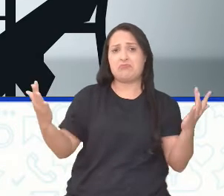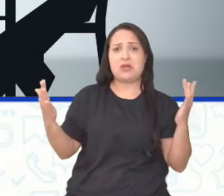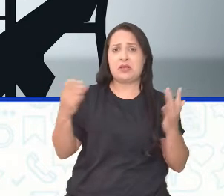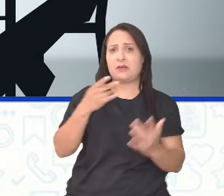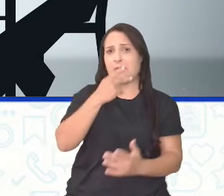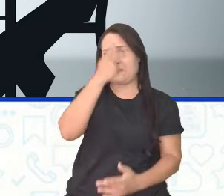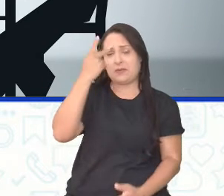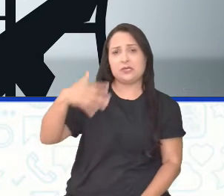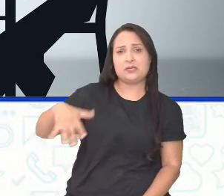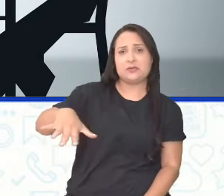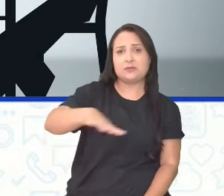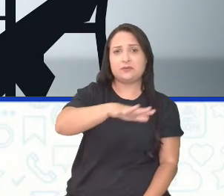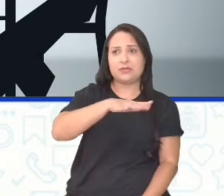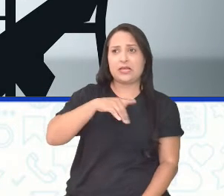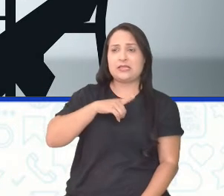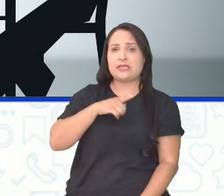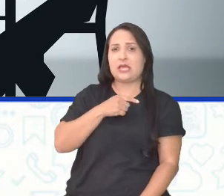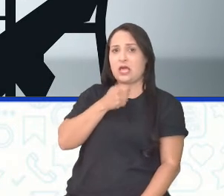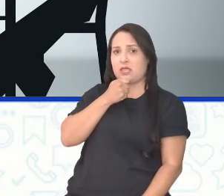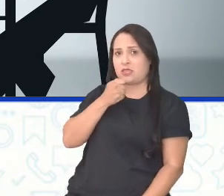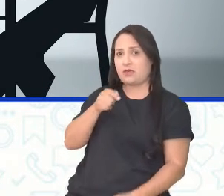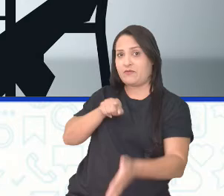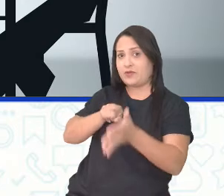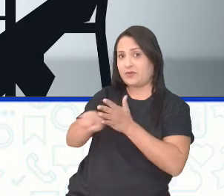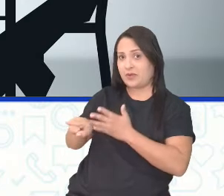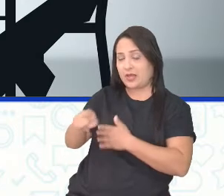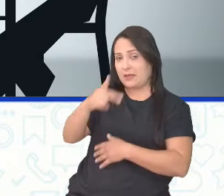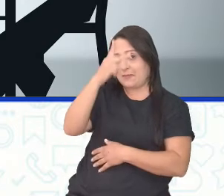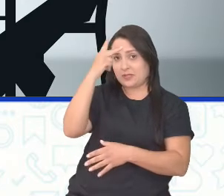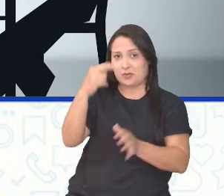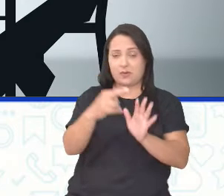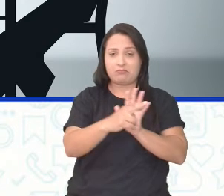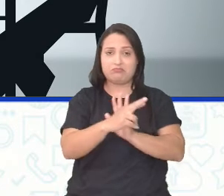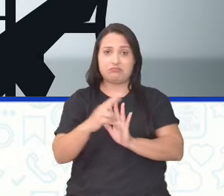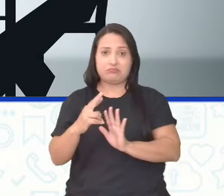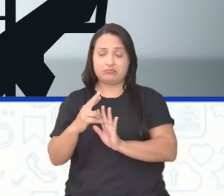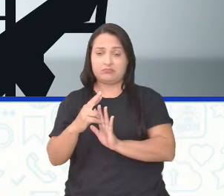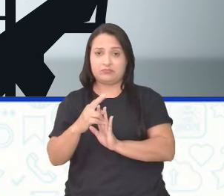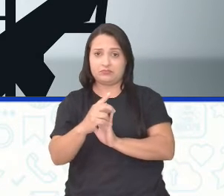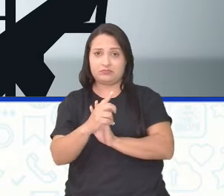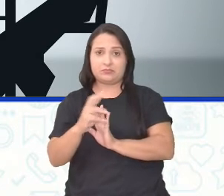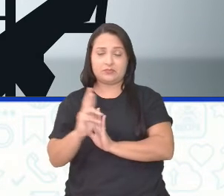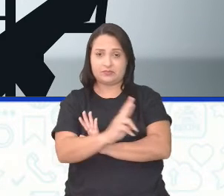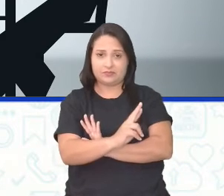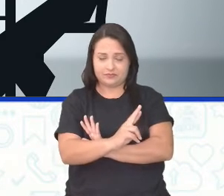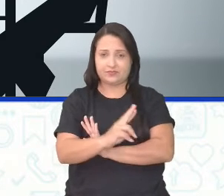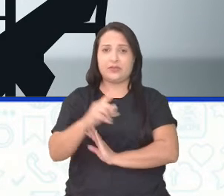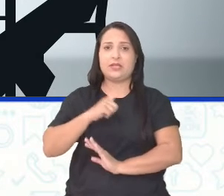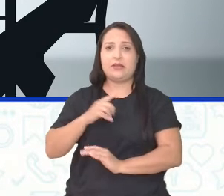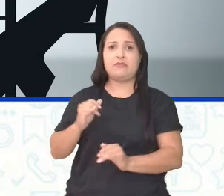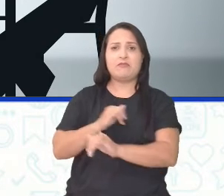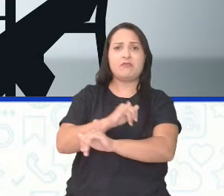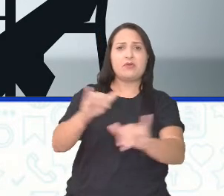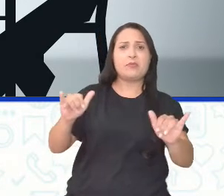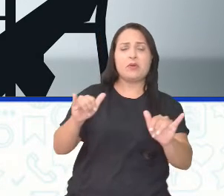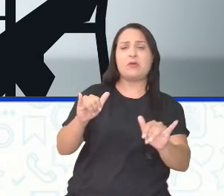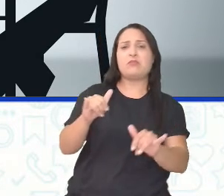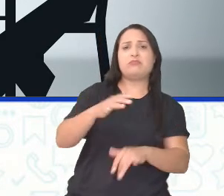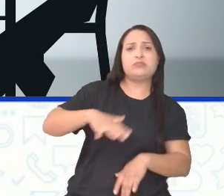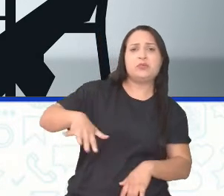o entrevistador e o entrevistado. E ele também busca informar o público sobre algum